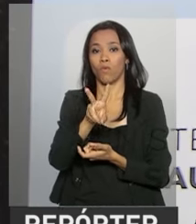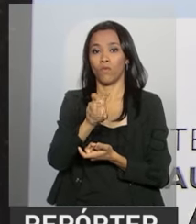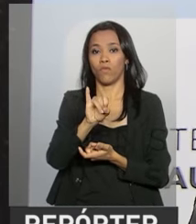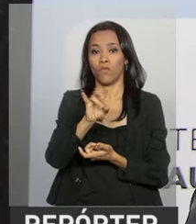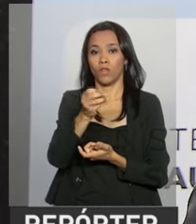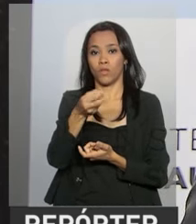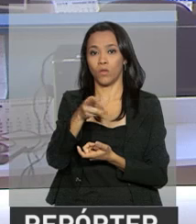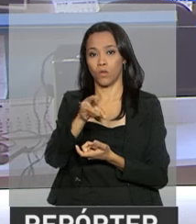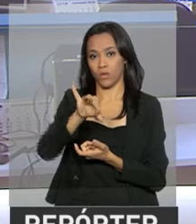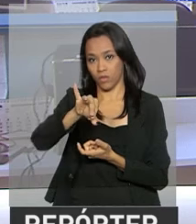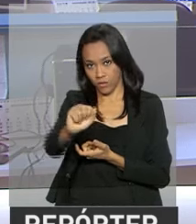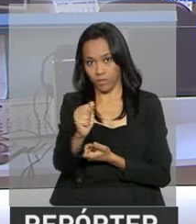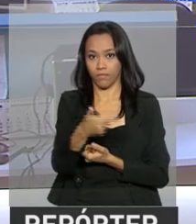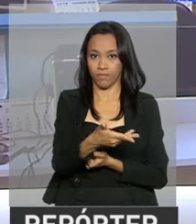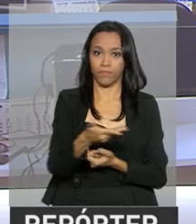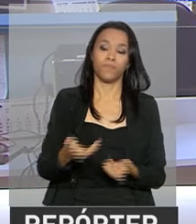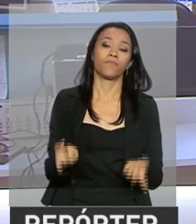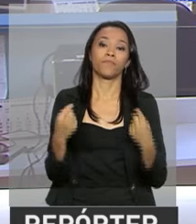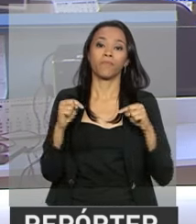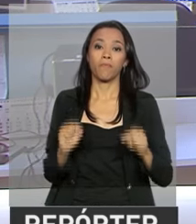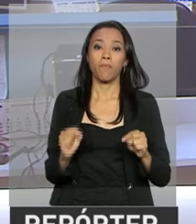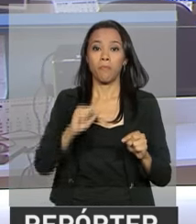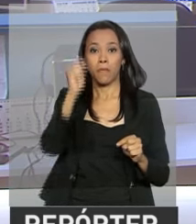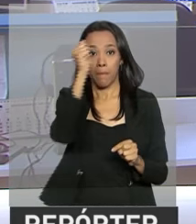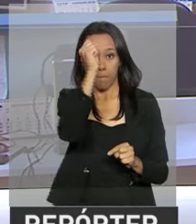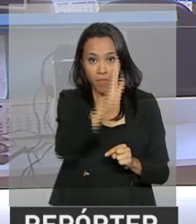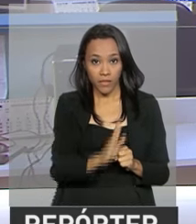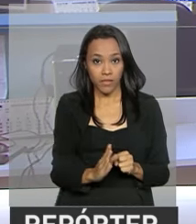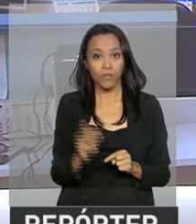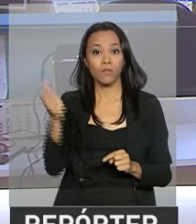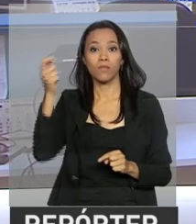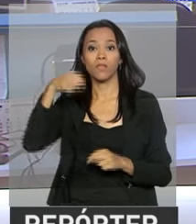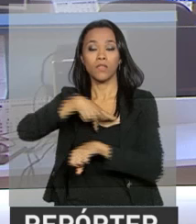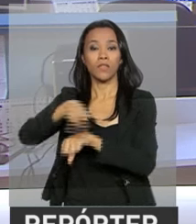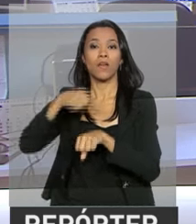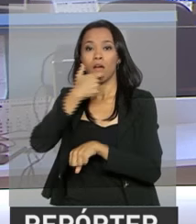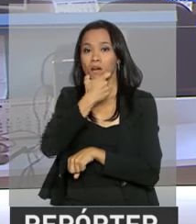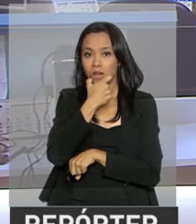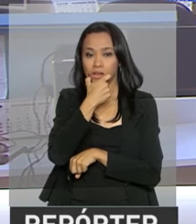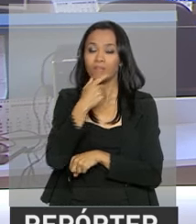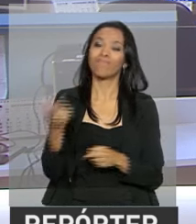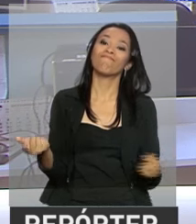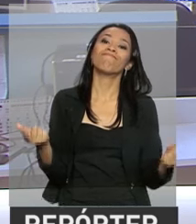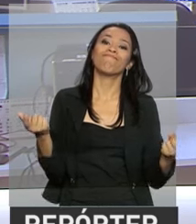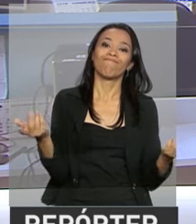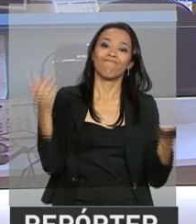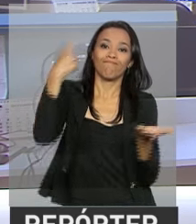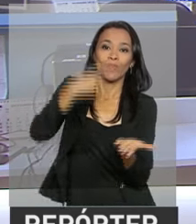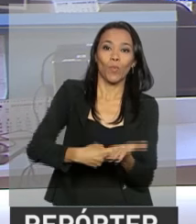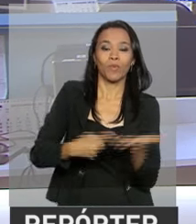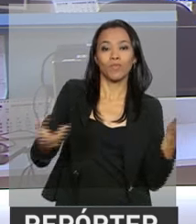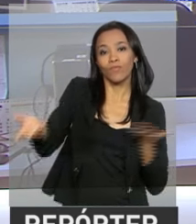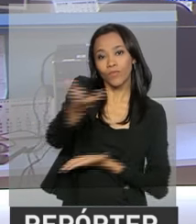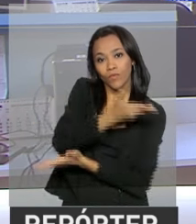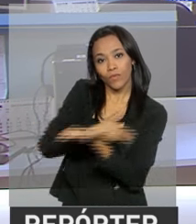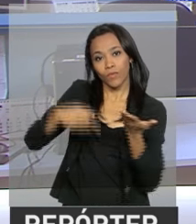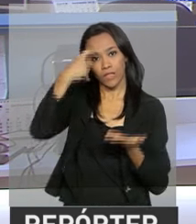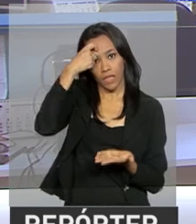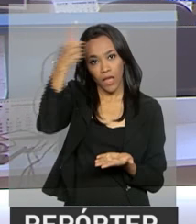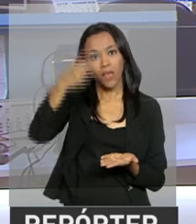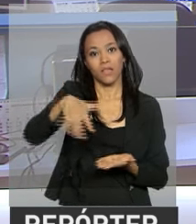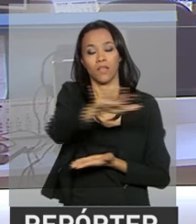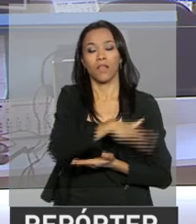lançamento indevido Brasil e o Reino Unido fecharam acordos para ajudar na troca de ideias para o